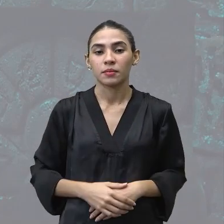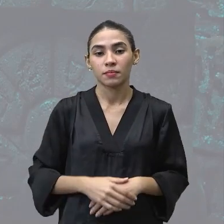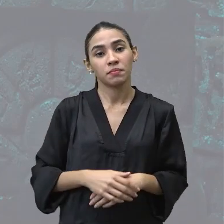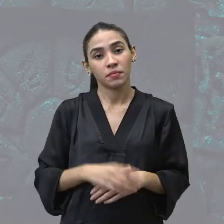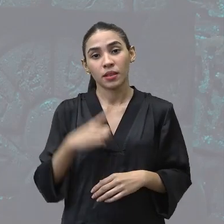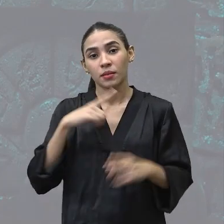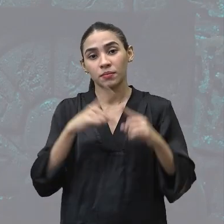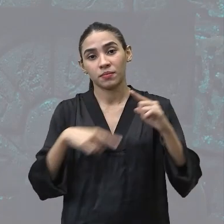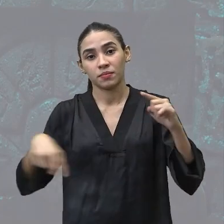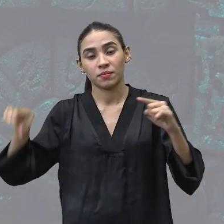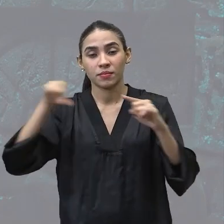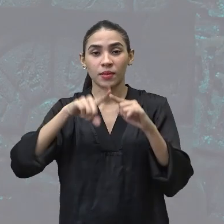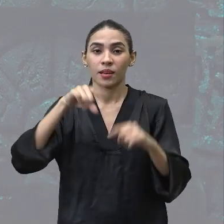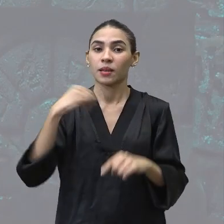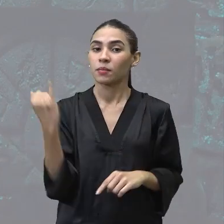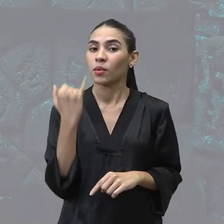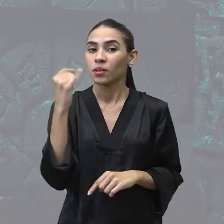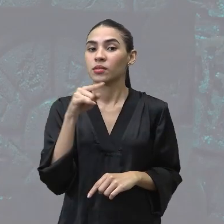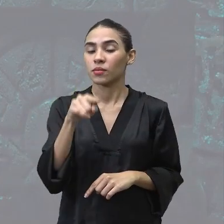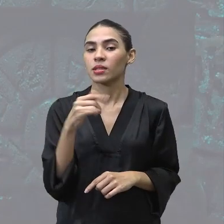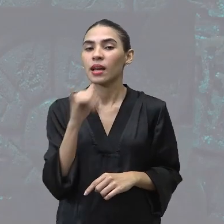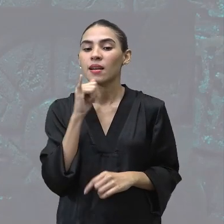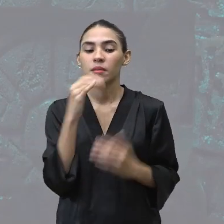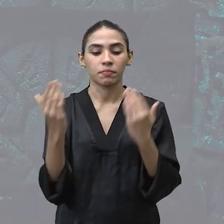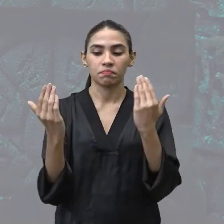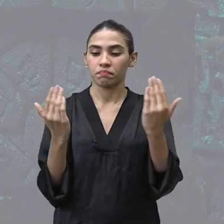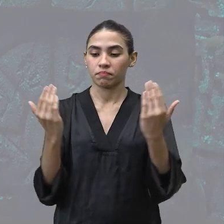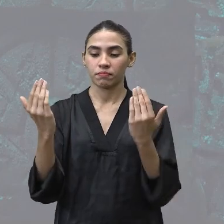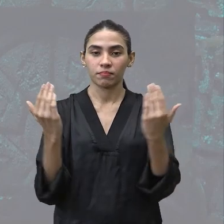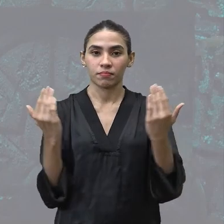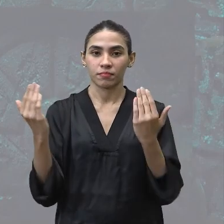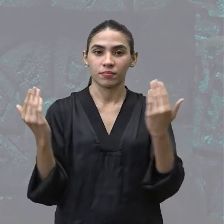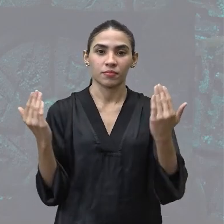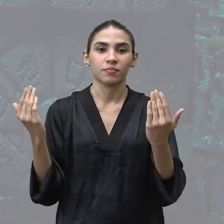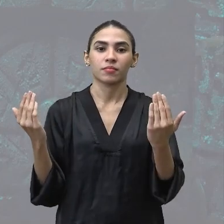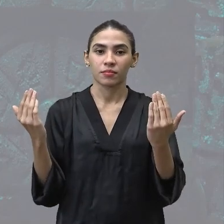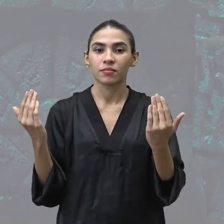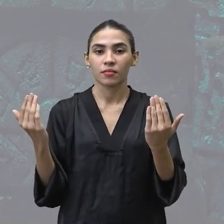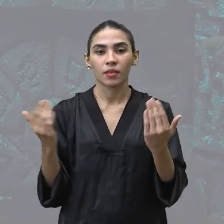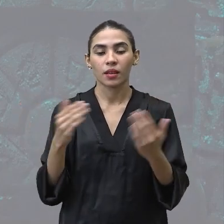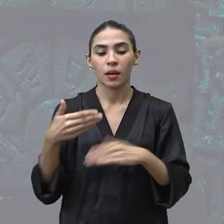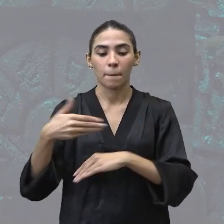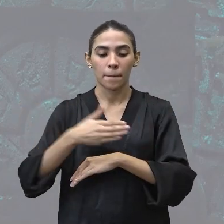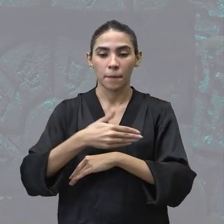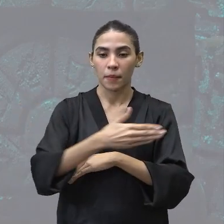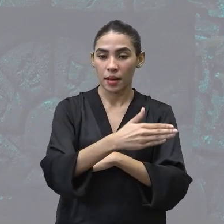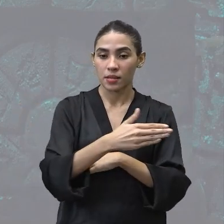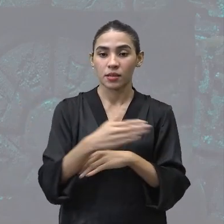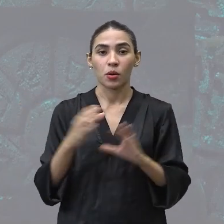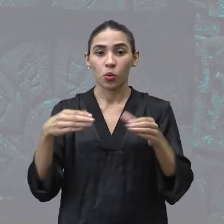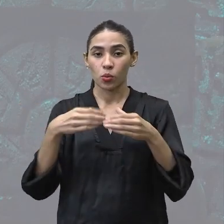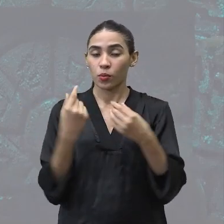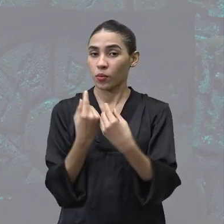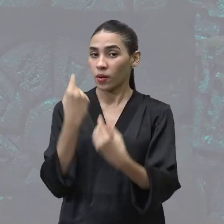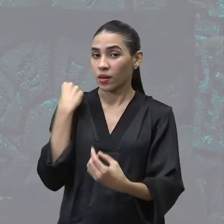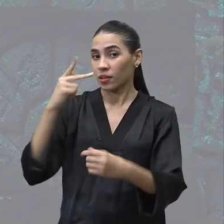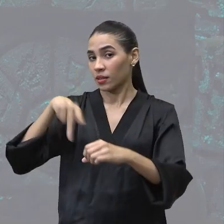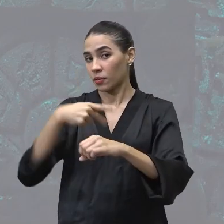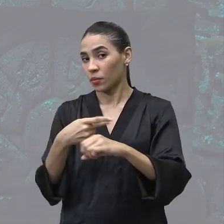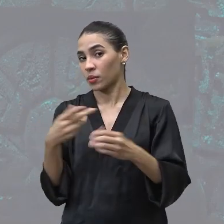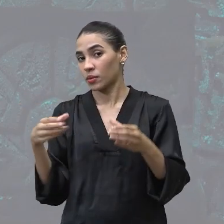evolutiva, é importante você fazer a comparação deles com peixes, que é o grupo anterior, e depois os